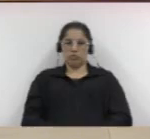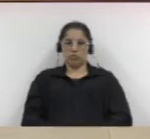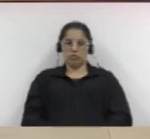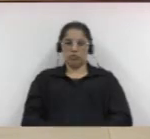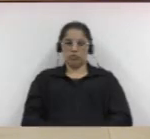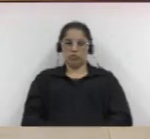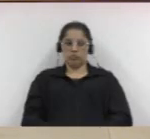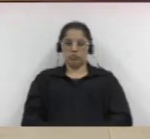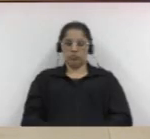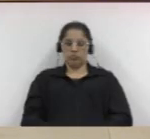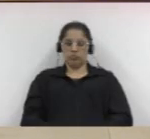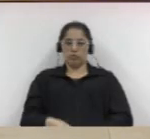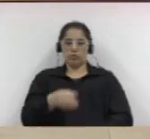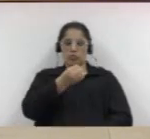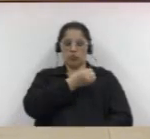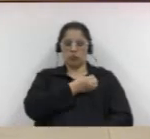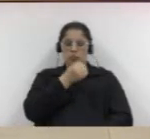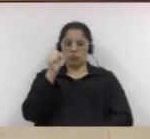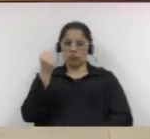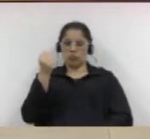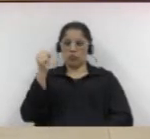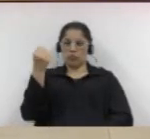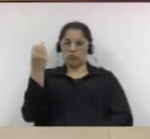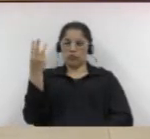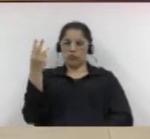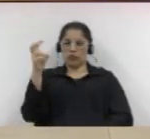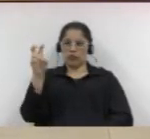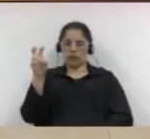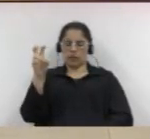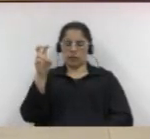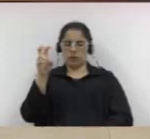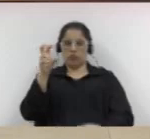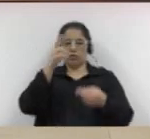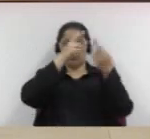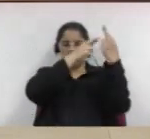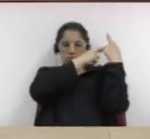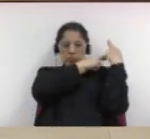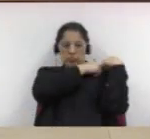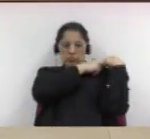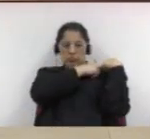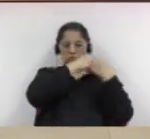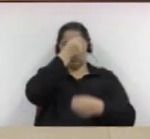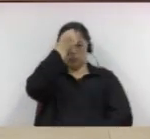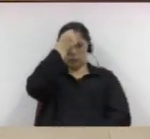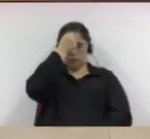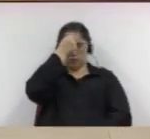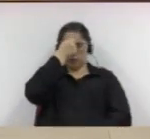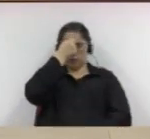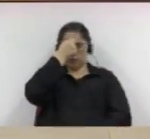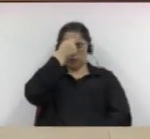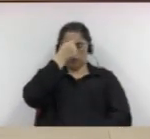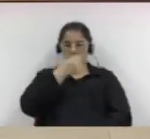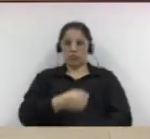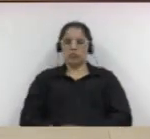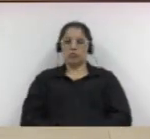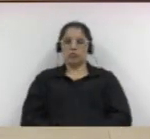O requerimento número 835 do vereador Jorge Freitas e endossado pelo